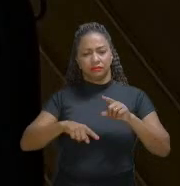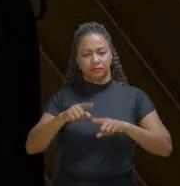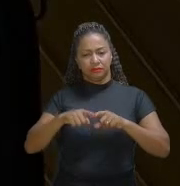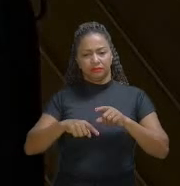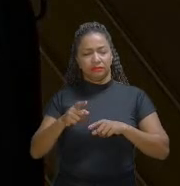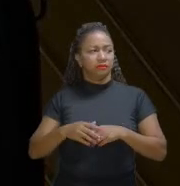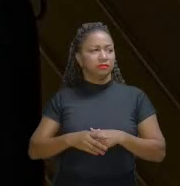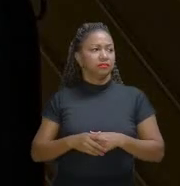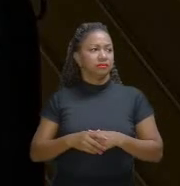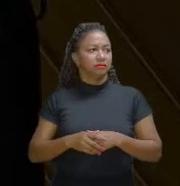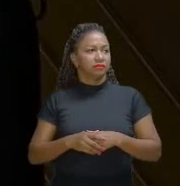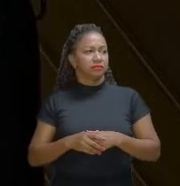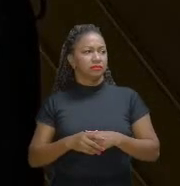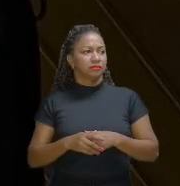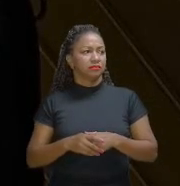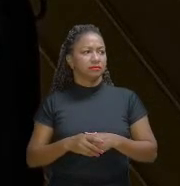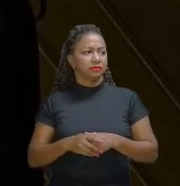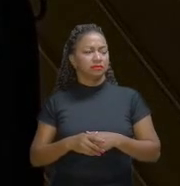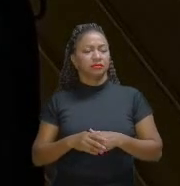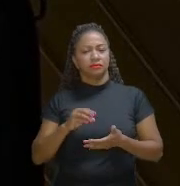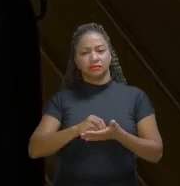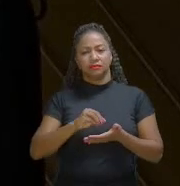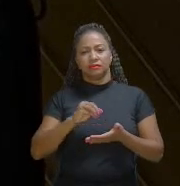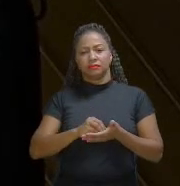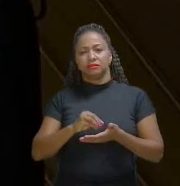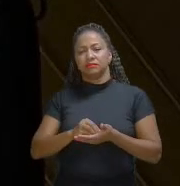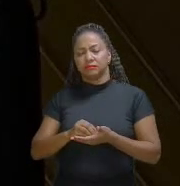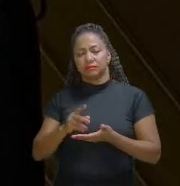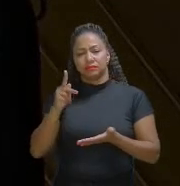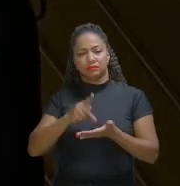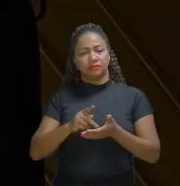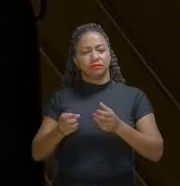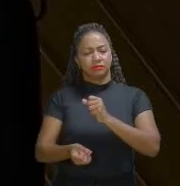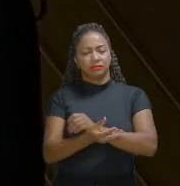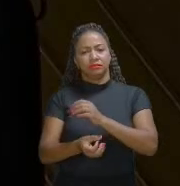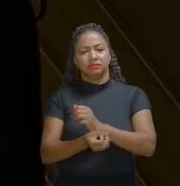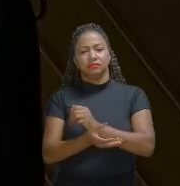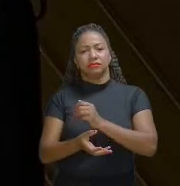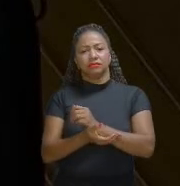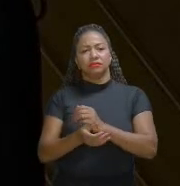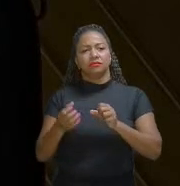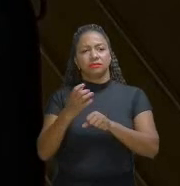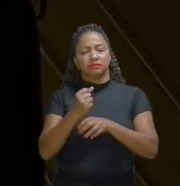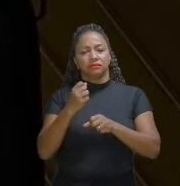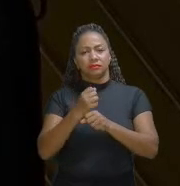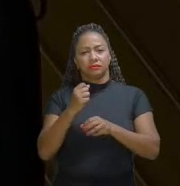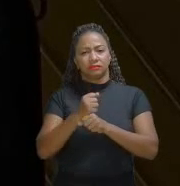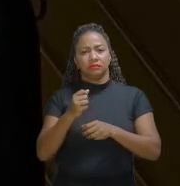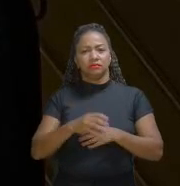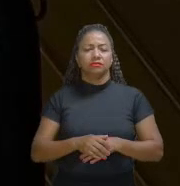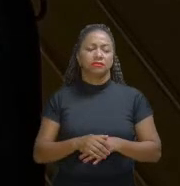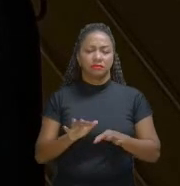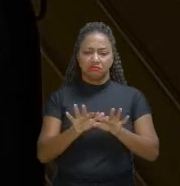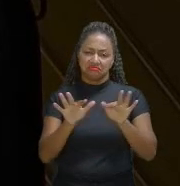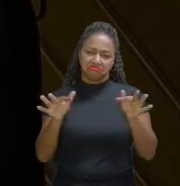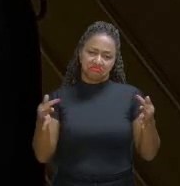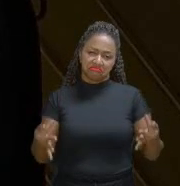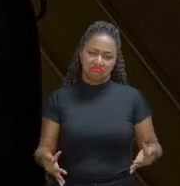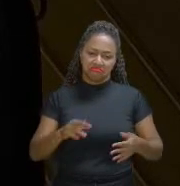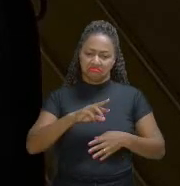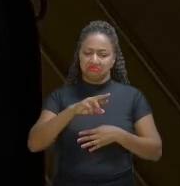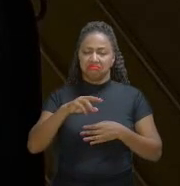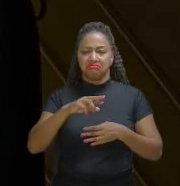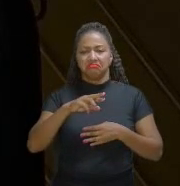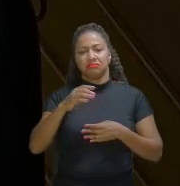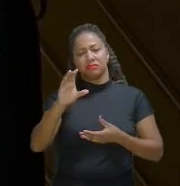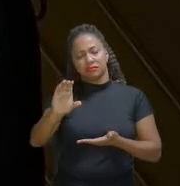a presunção de regularidade. Na ausência de indícios concretos de fraude ou de conduta simulada, a mera forma de alocação dos recursos